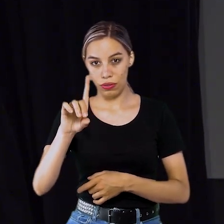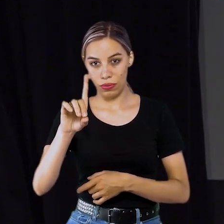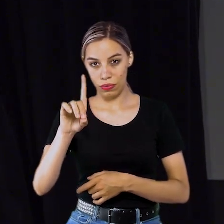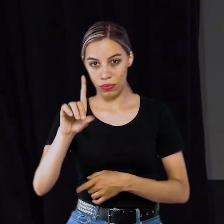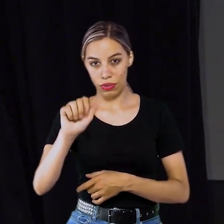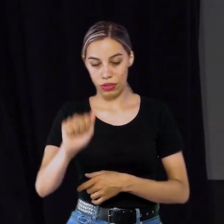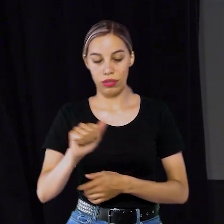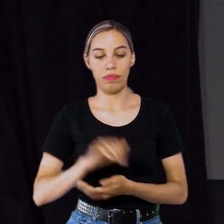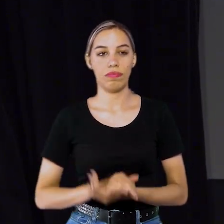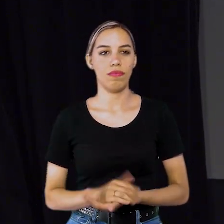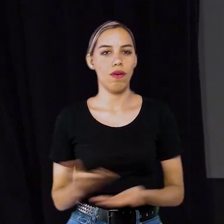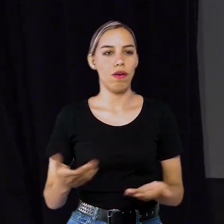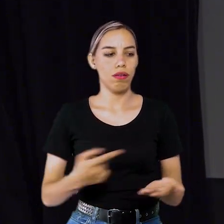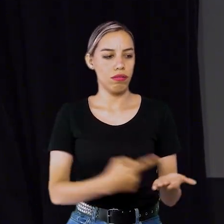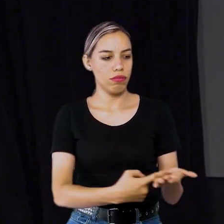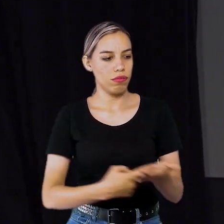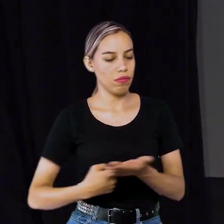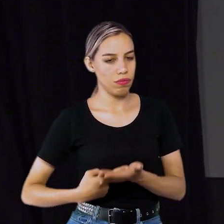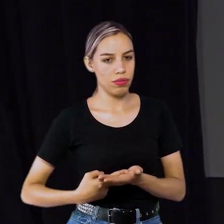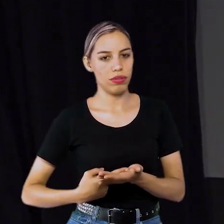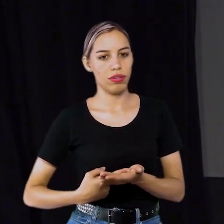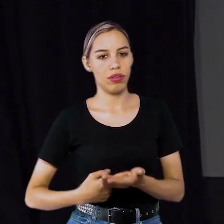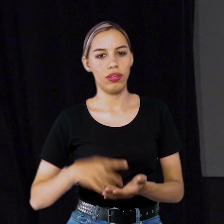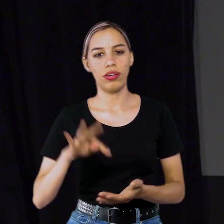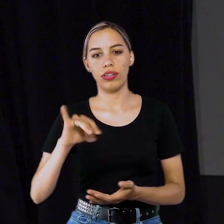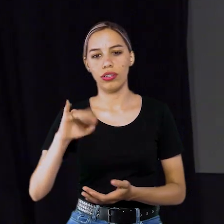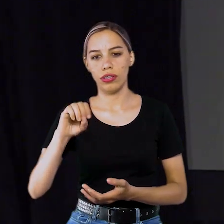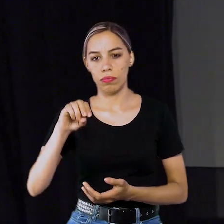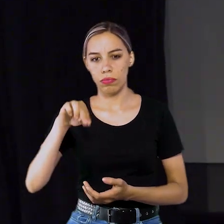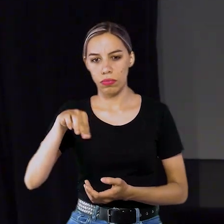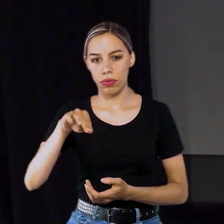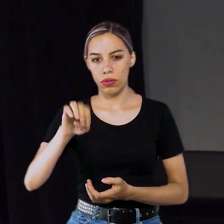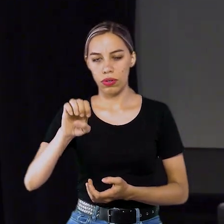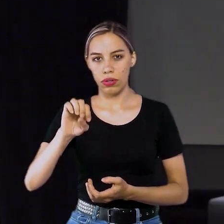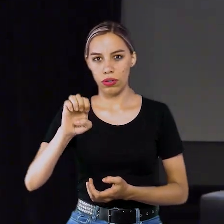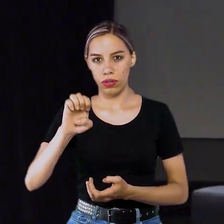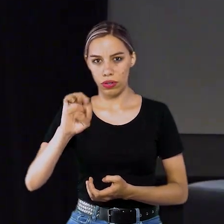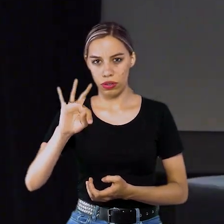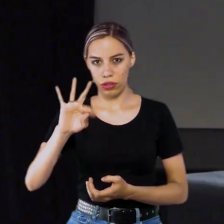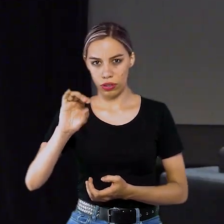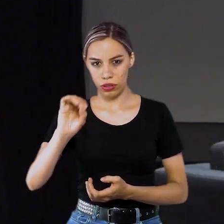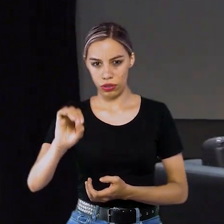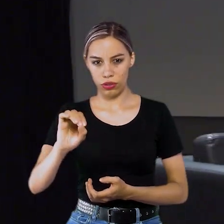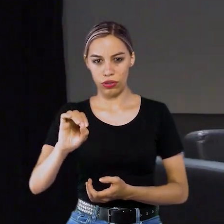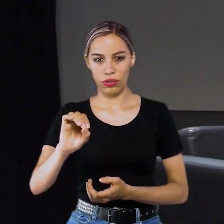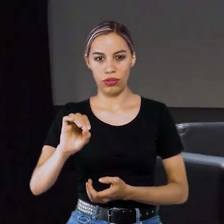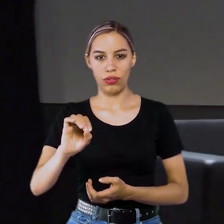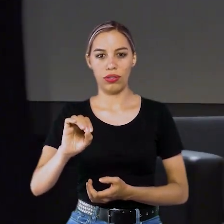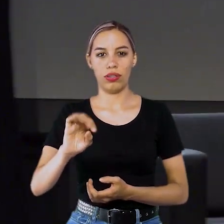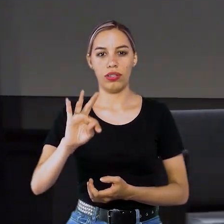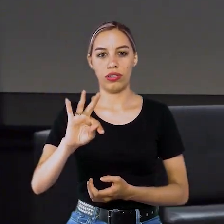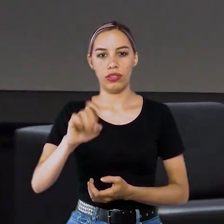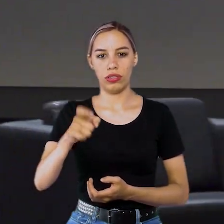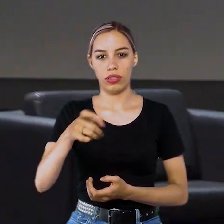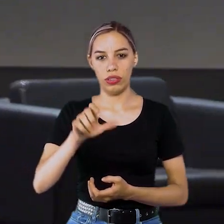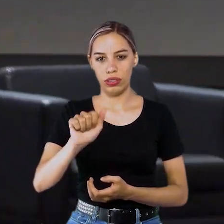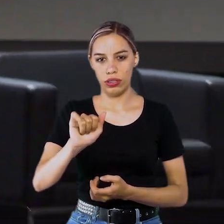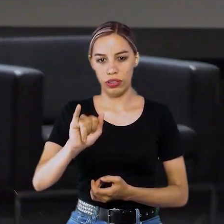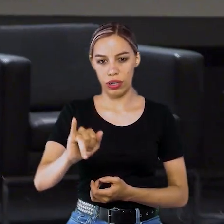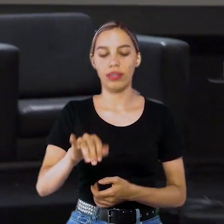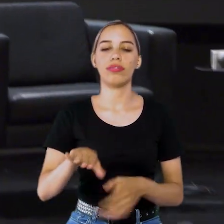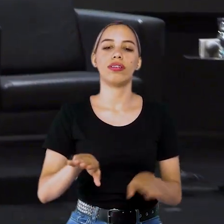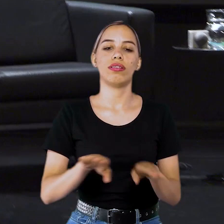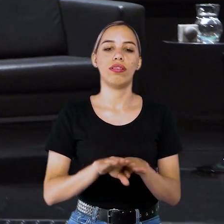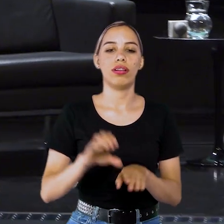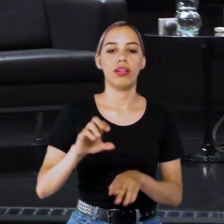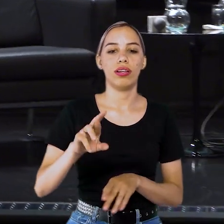ao palco, por favor, os convidados Timóteo Vera Tupã Popiguá, Chay Suruí,